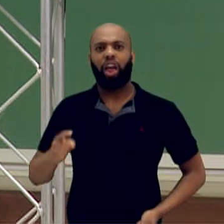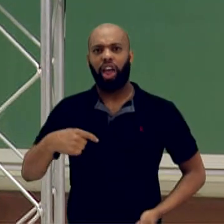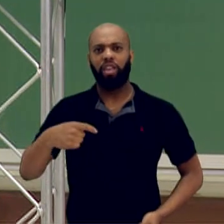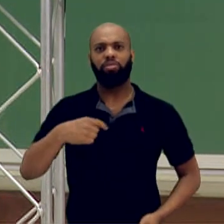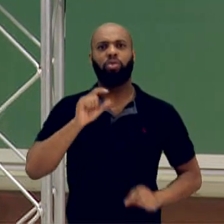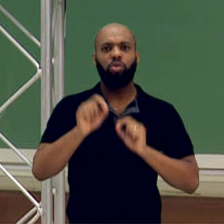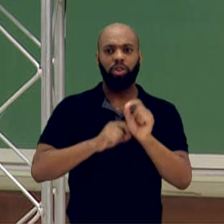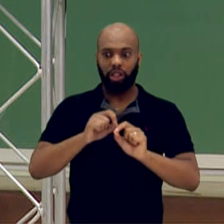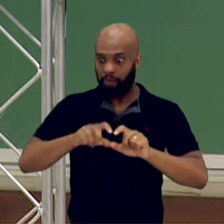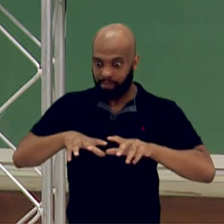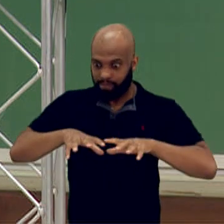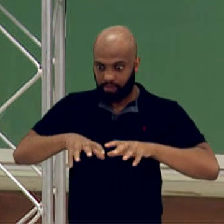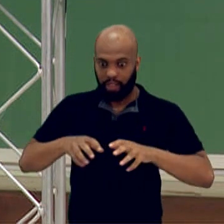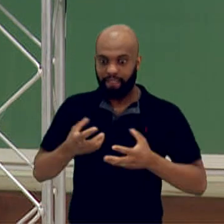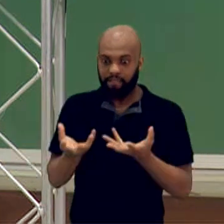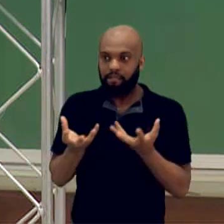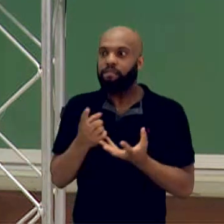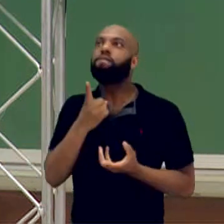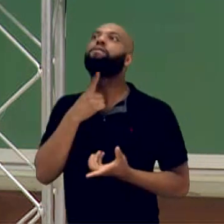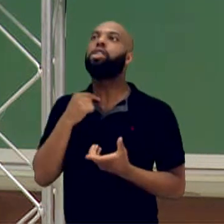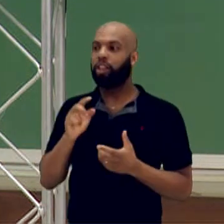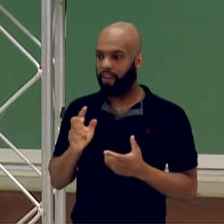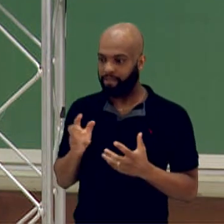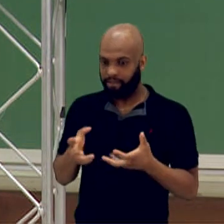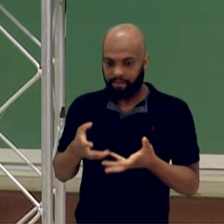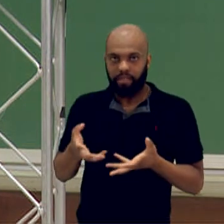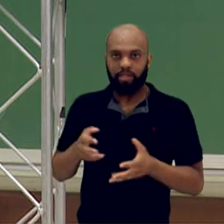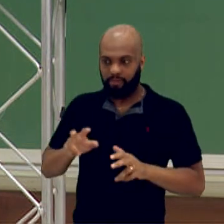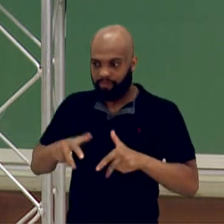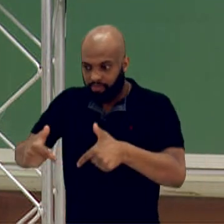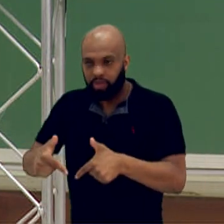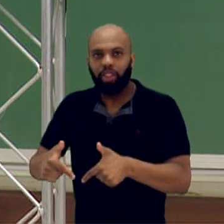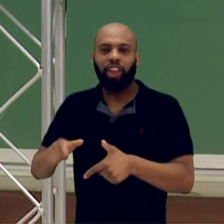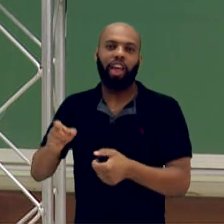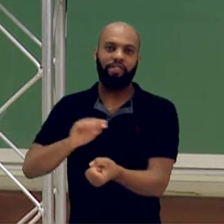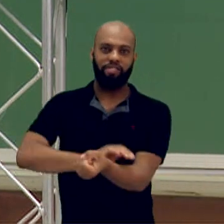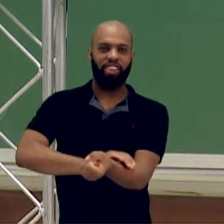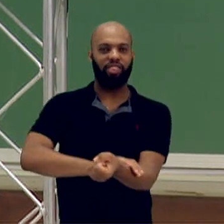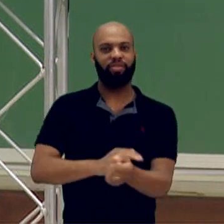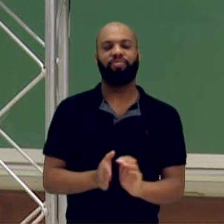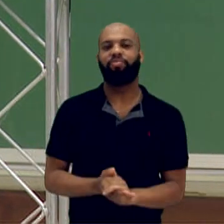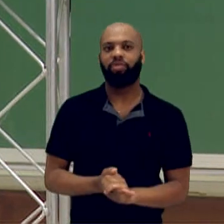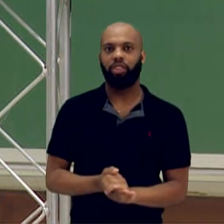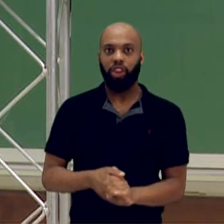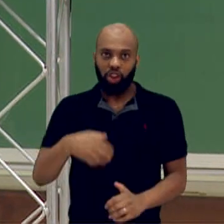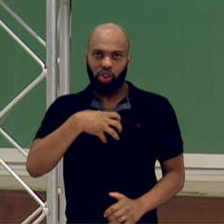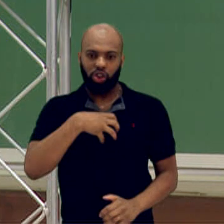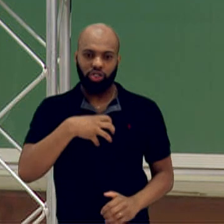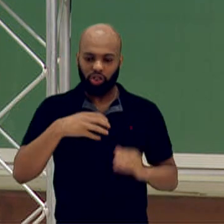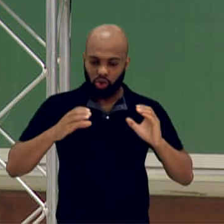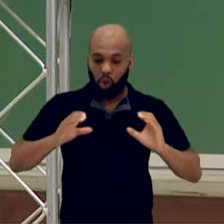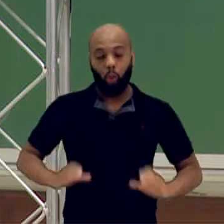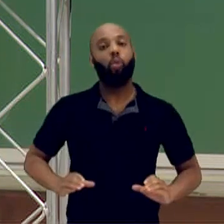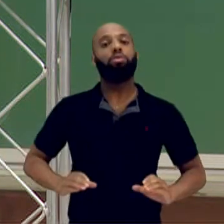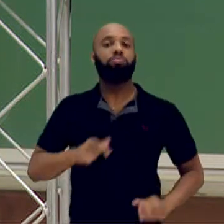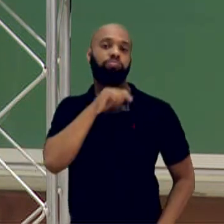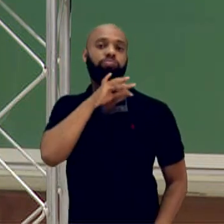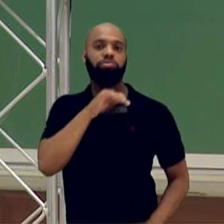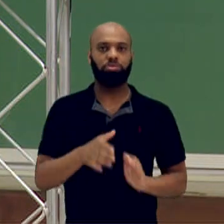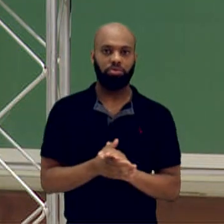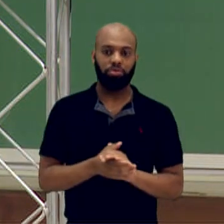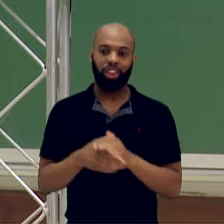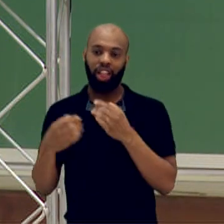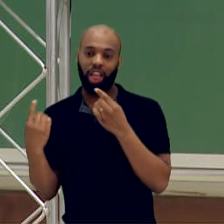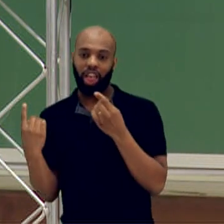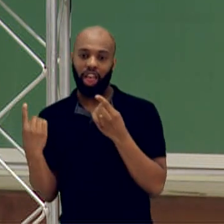pulsões, né, são vontades que nos levam aos vícios, ou seja, a comportamentos ruins, tá? Que seria